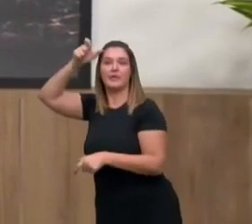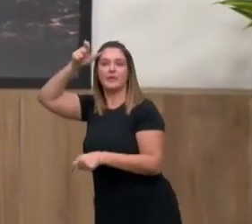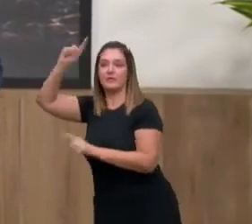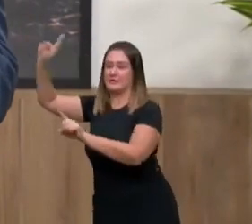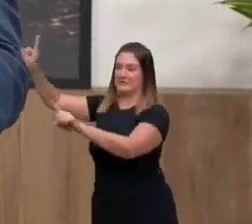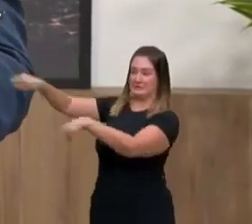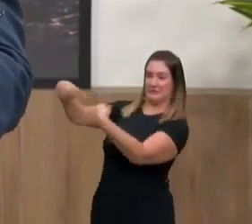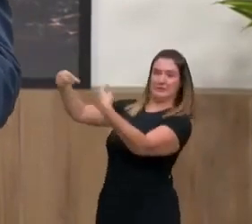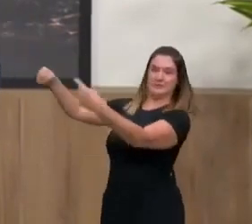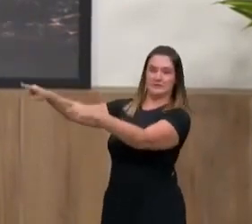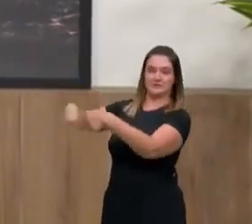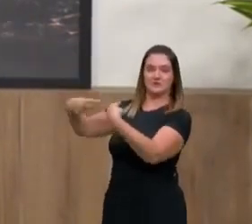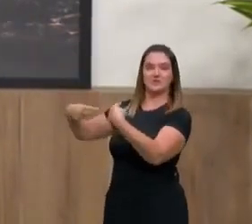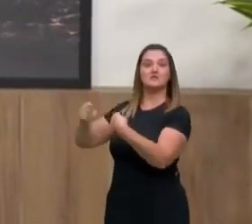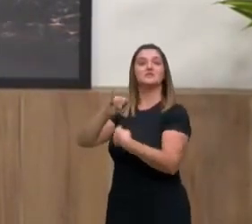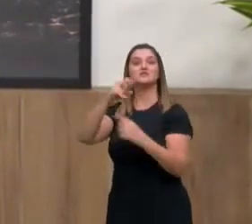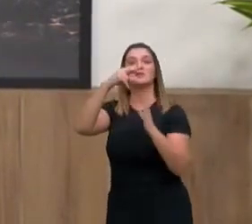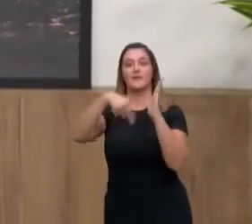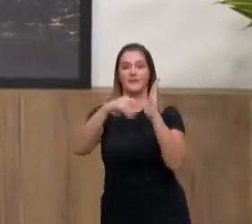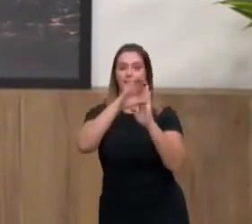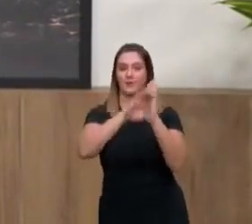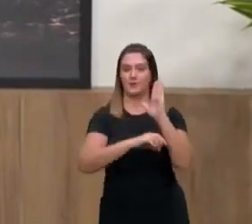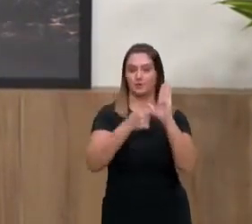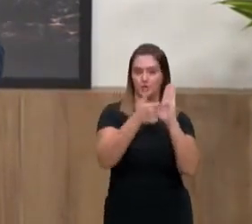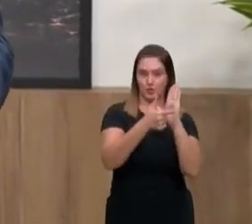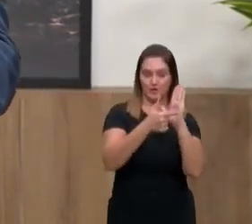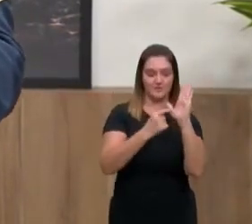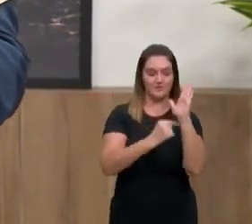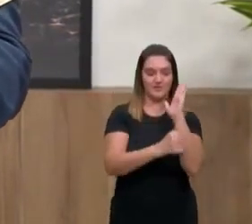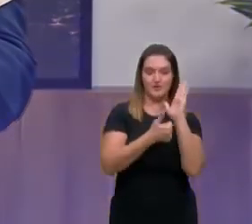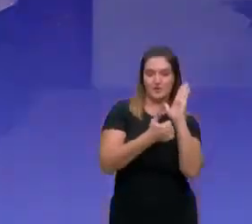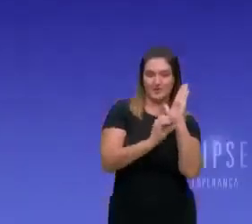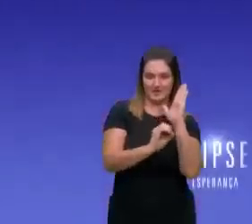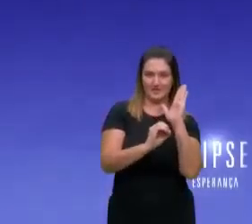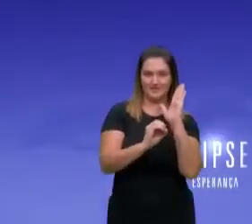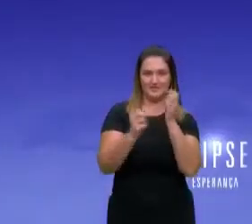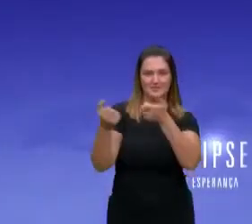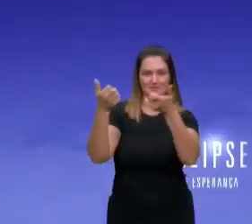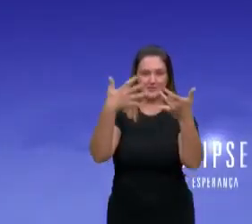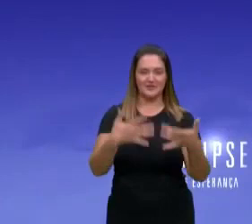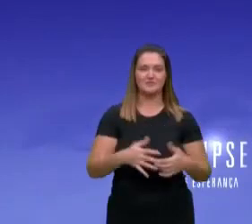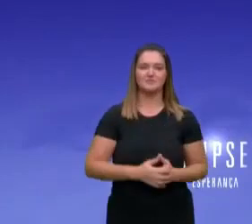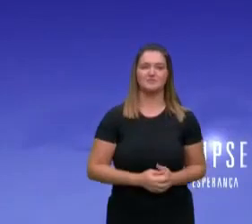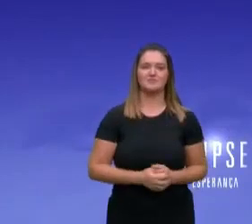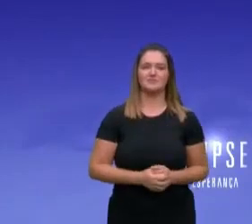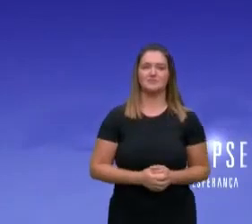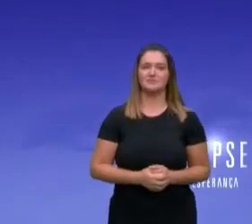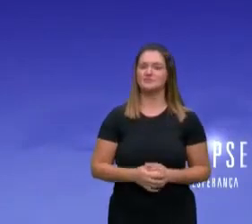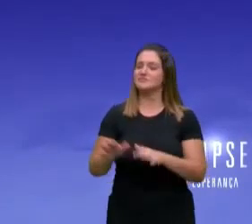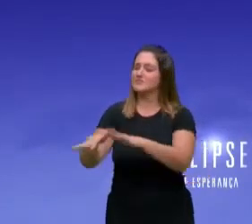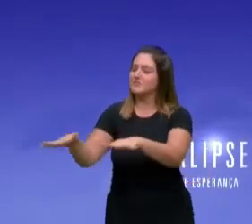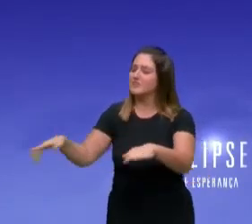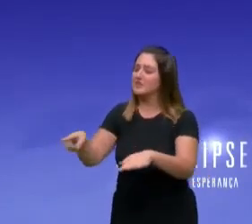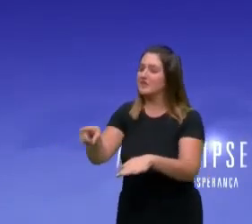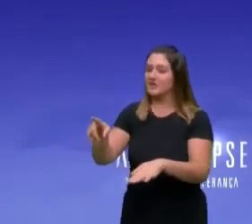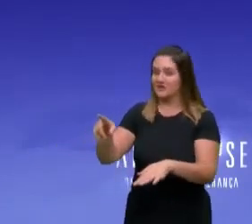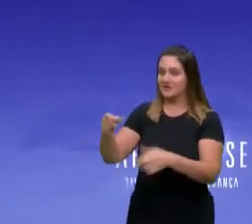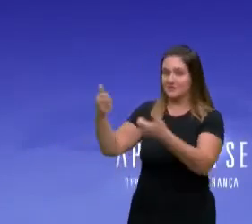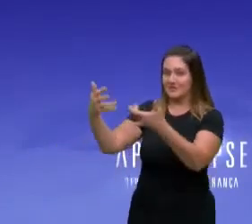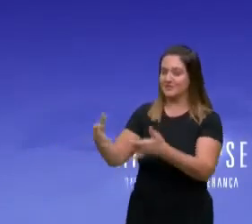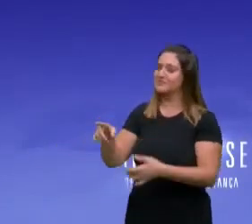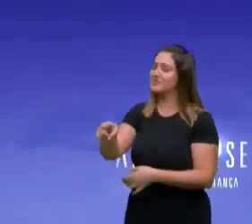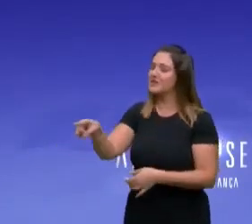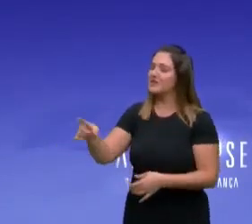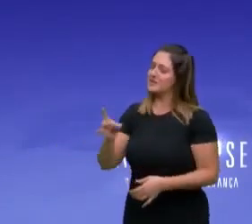pelo inimigo. Se você pegar o capítulo 2 de Apocalipse e ler o verso 10, olha o que diz o verso 10. Não temas as coisas que tens de